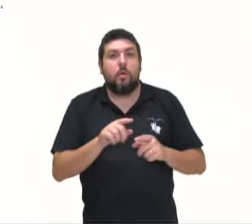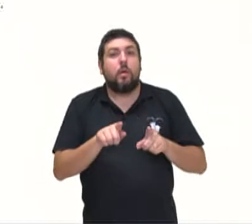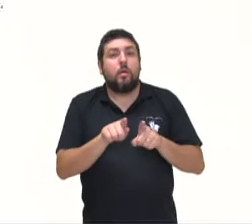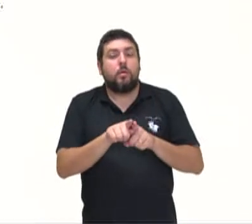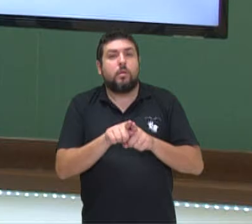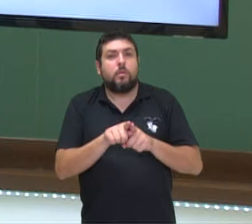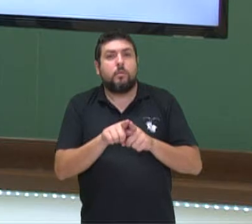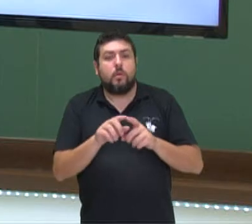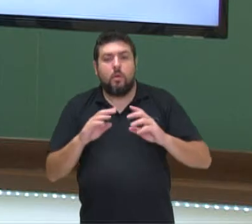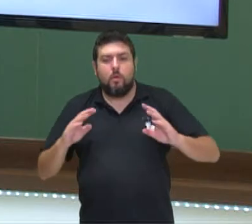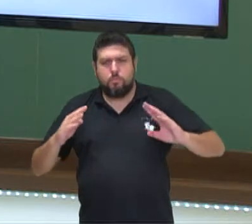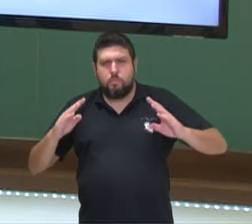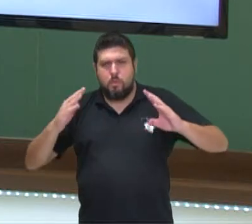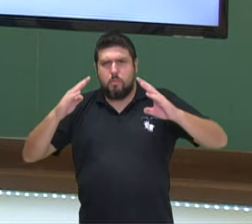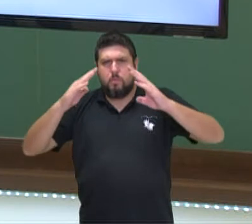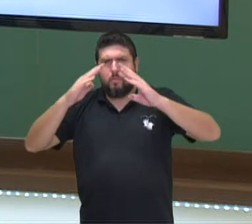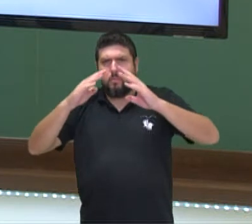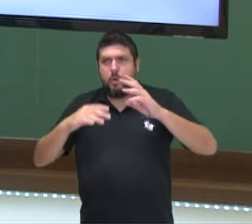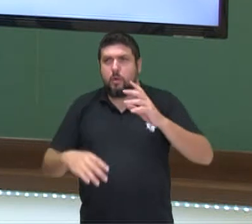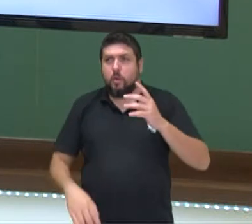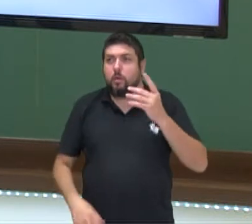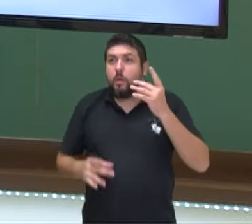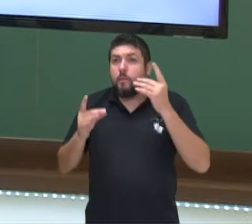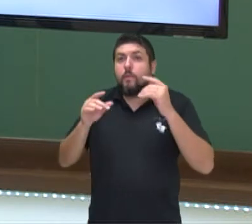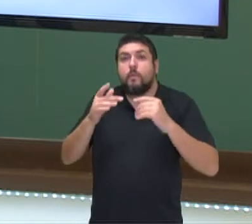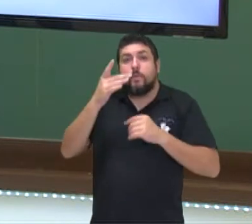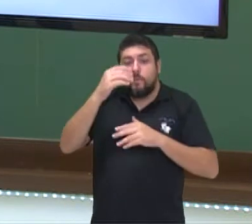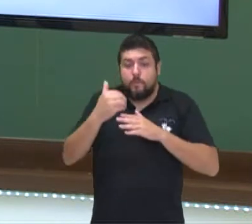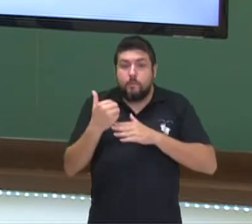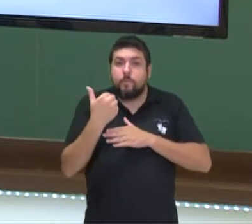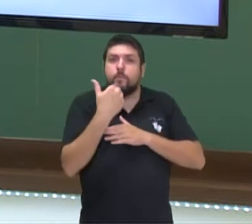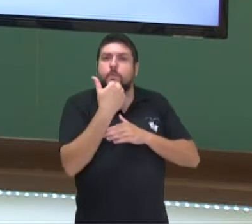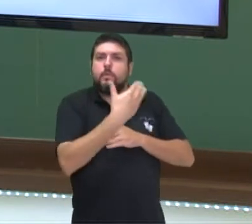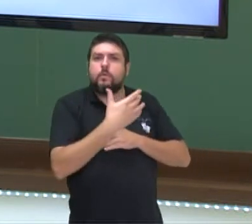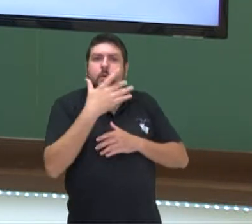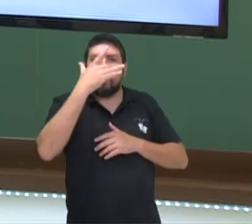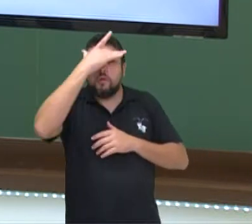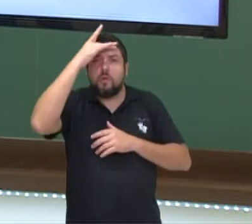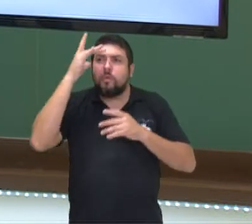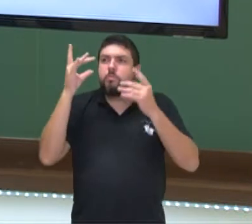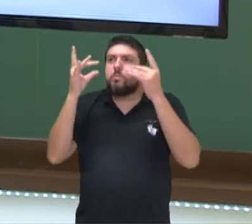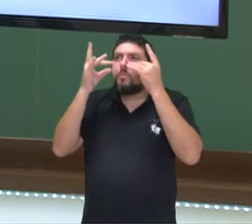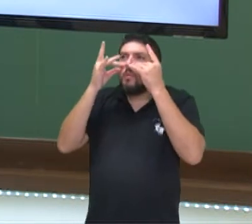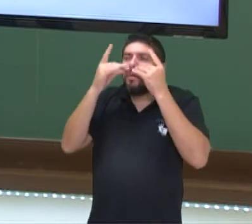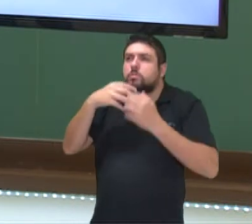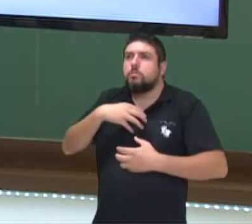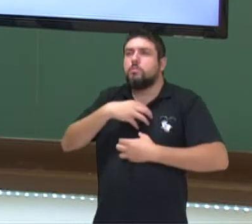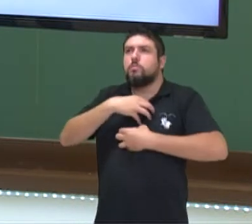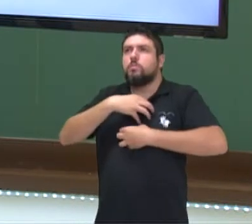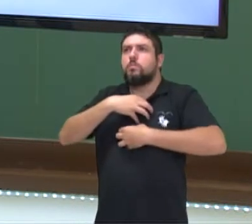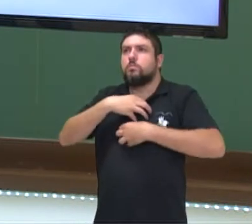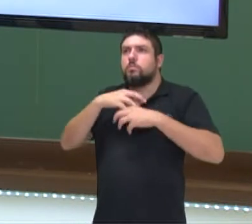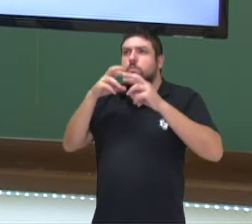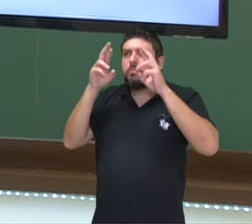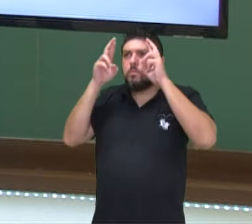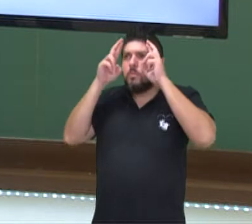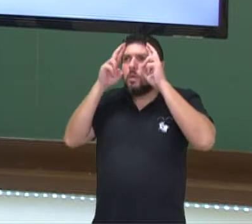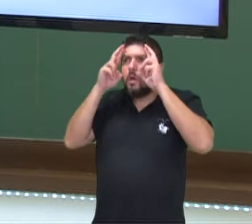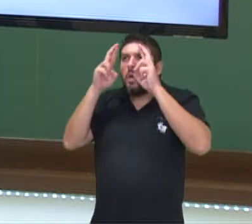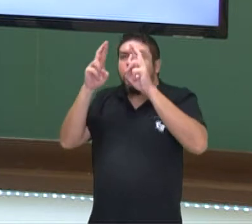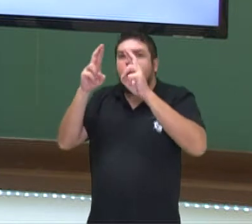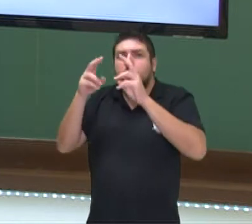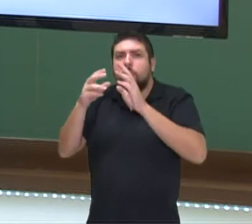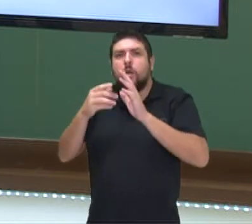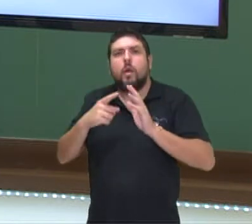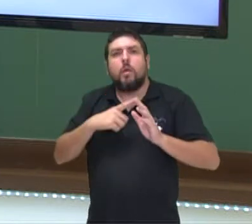né, essa questão do respeito pela imponência, pela grandiosidade pelo qual esse edifício ele